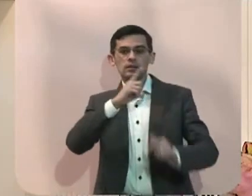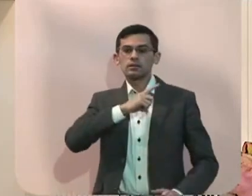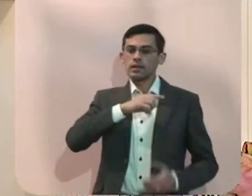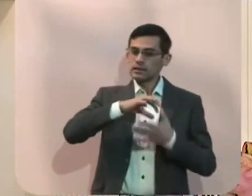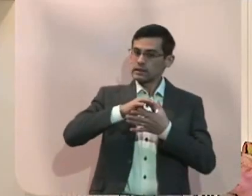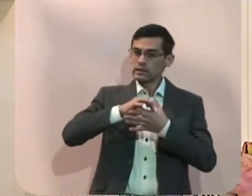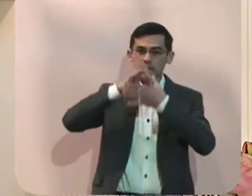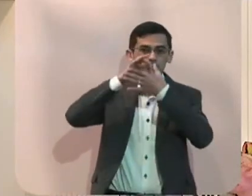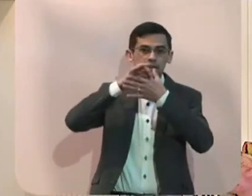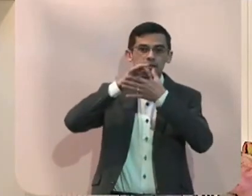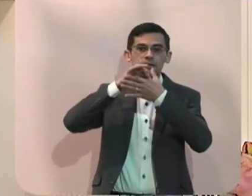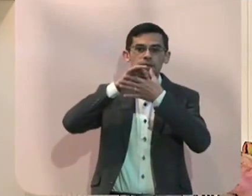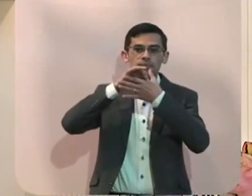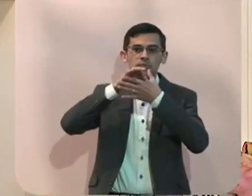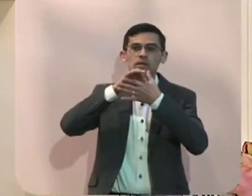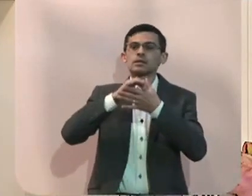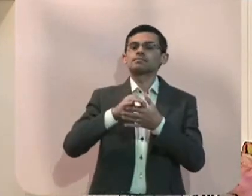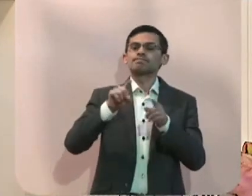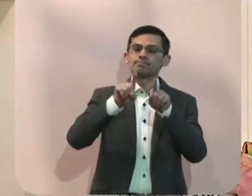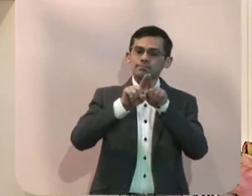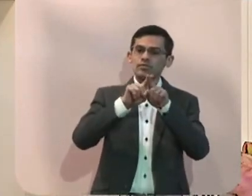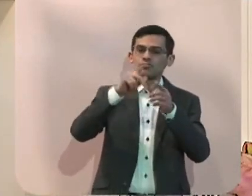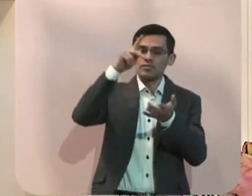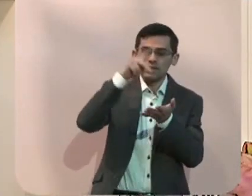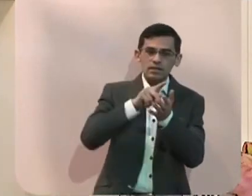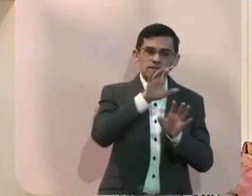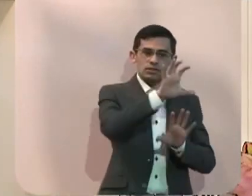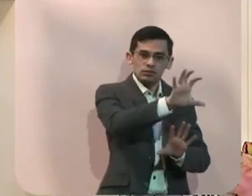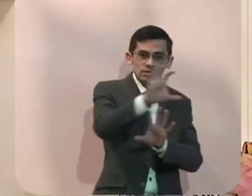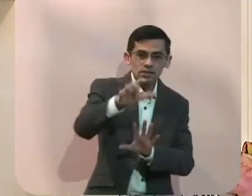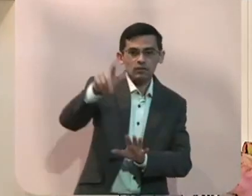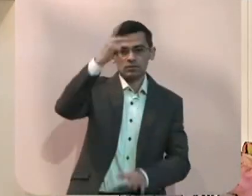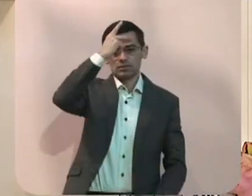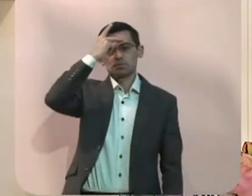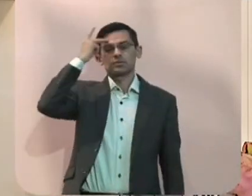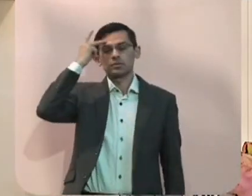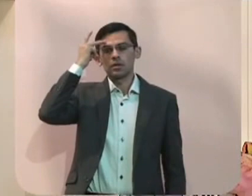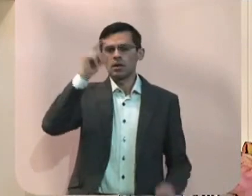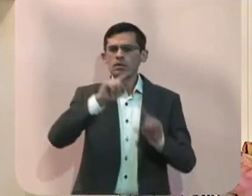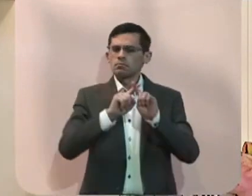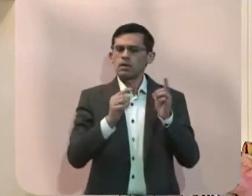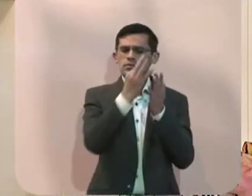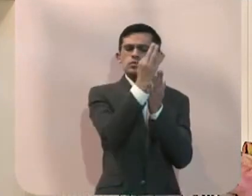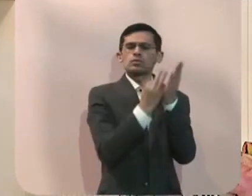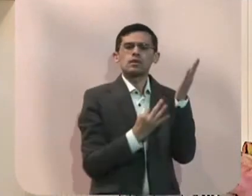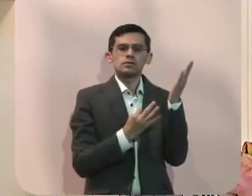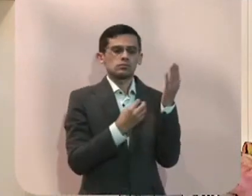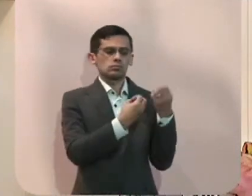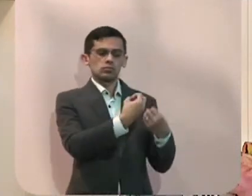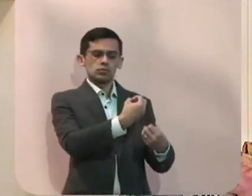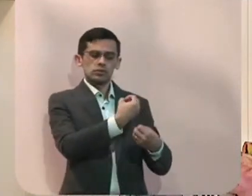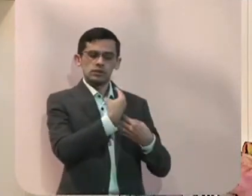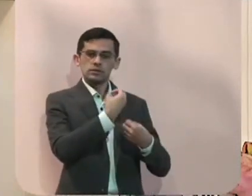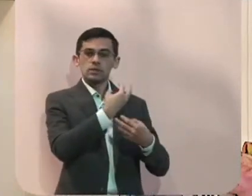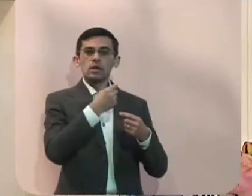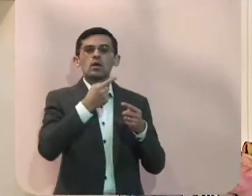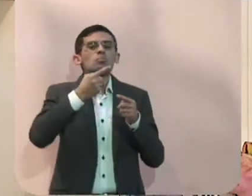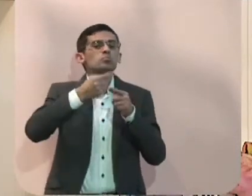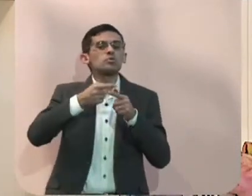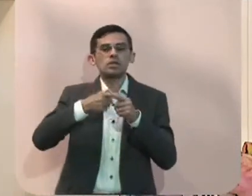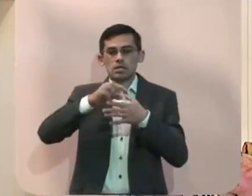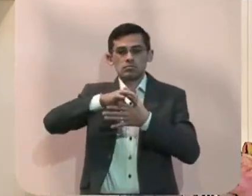líderes que eram referenciais. Mas esse texto nos ensina o porquê eles eram